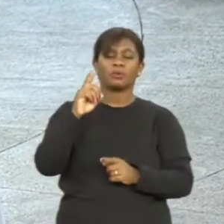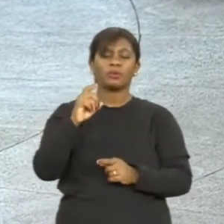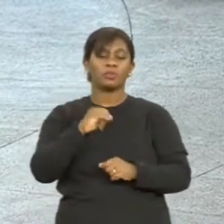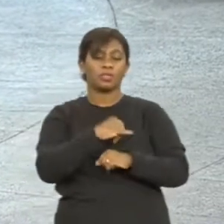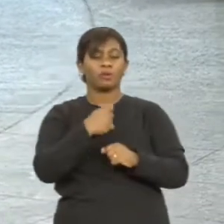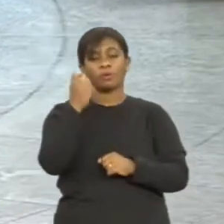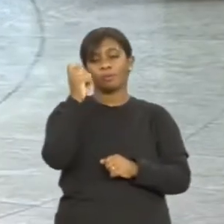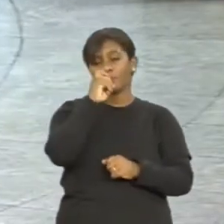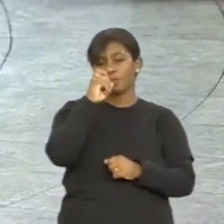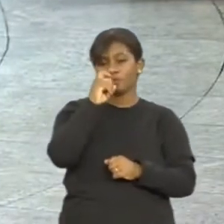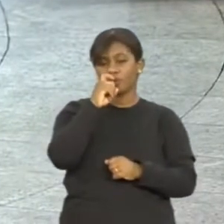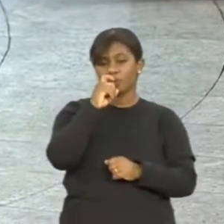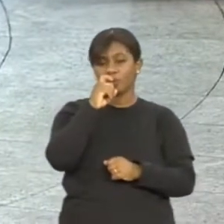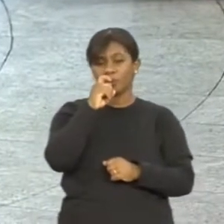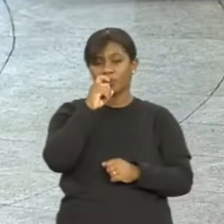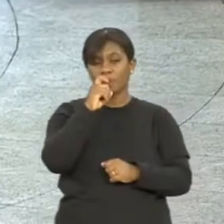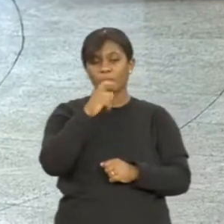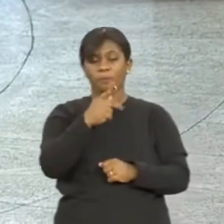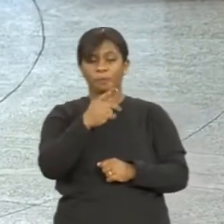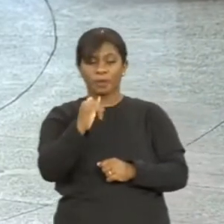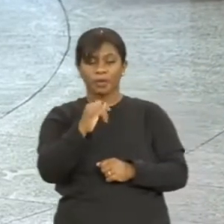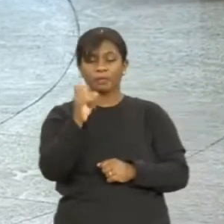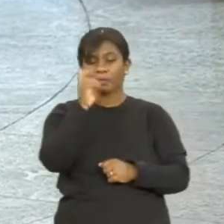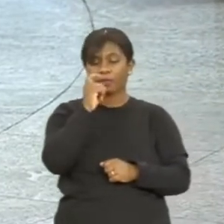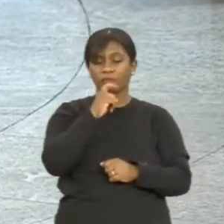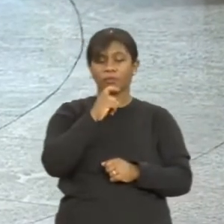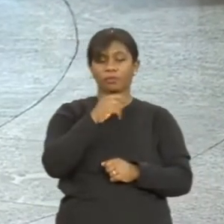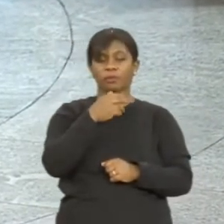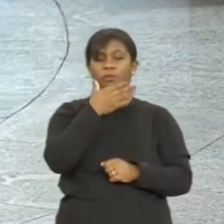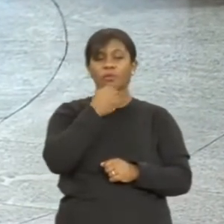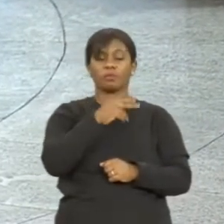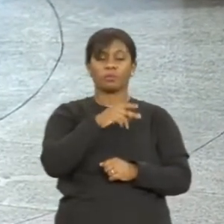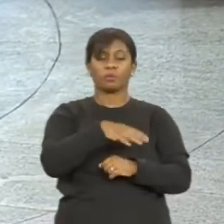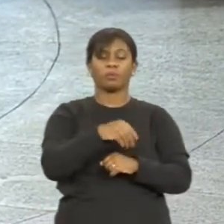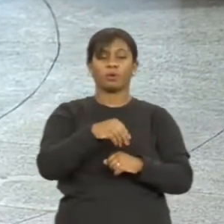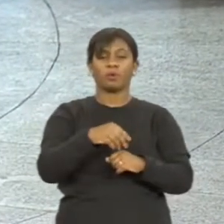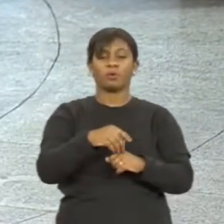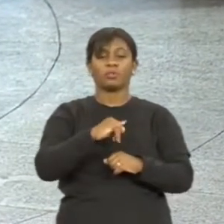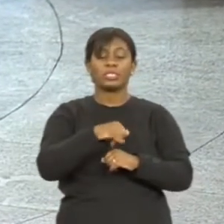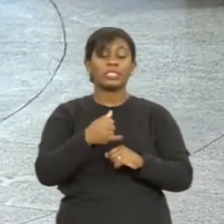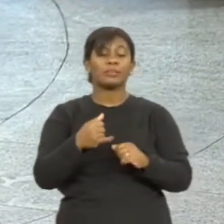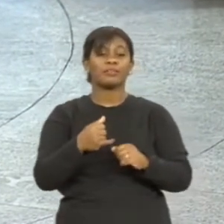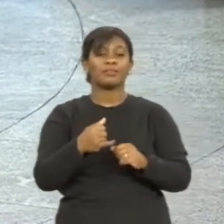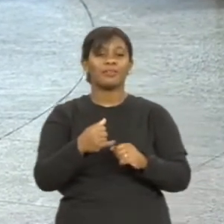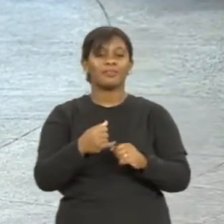Ele arrumou problemas. Ele cavou covas para ele mesmo cair.